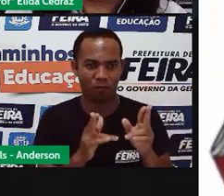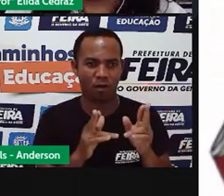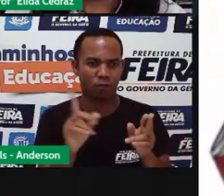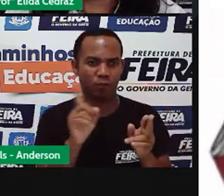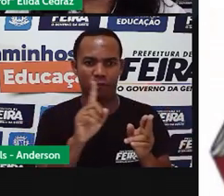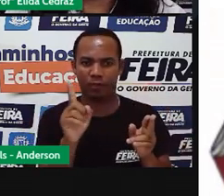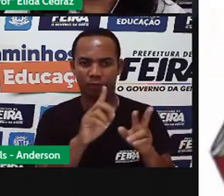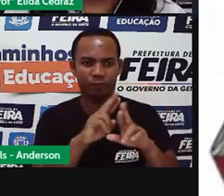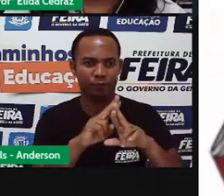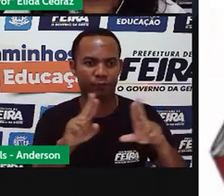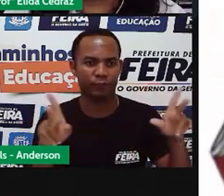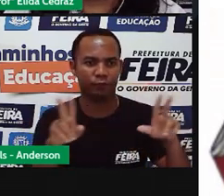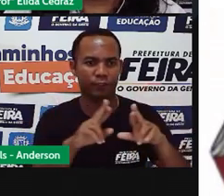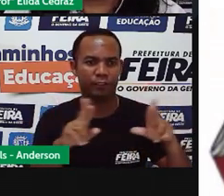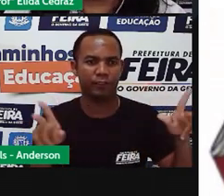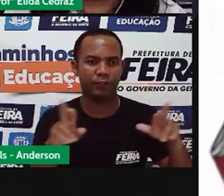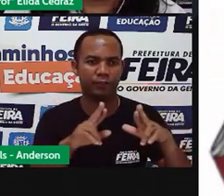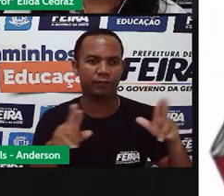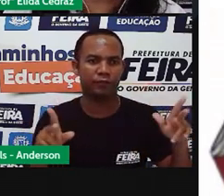mesmo tamanho?